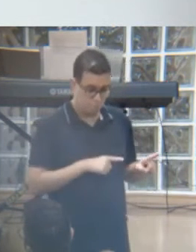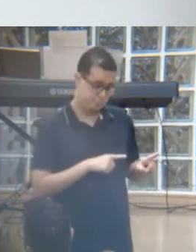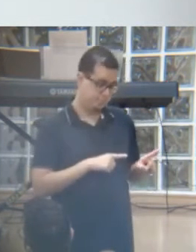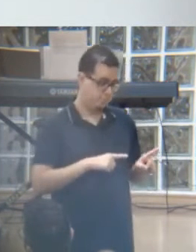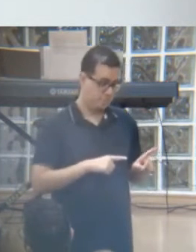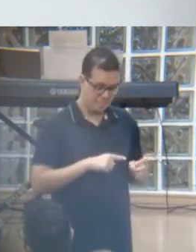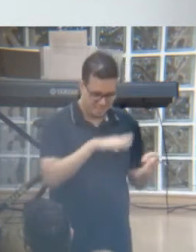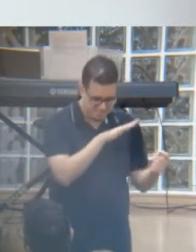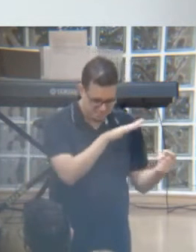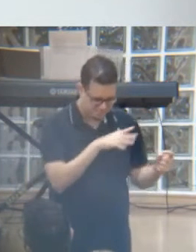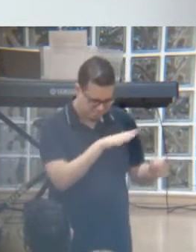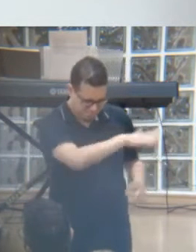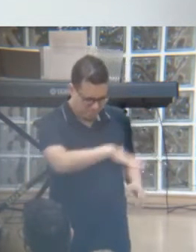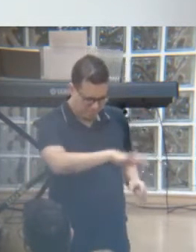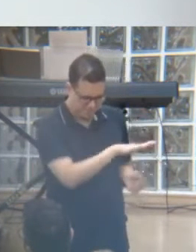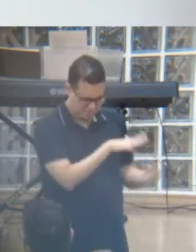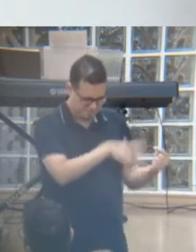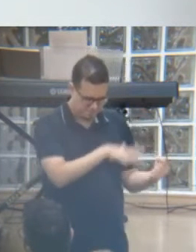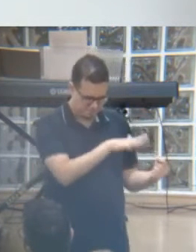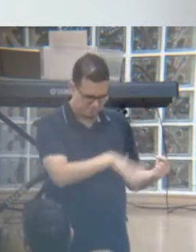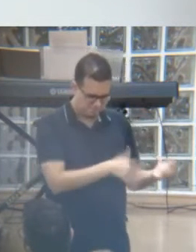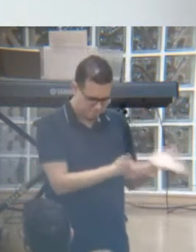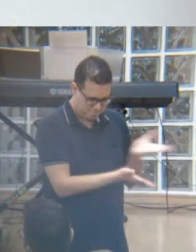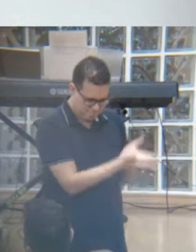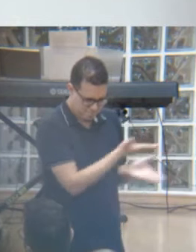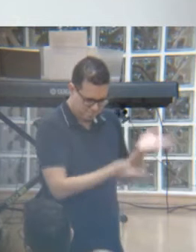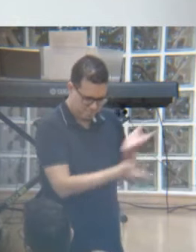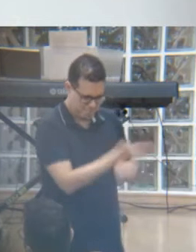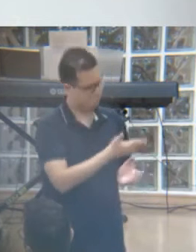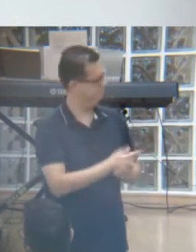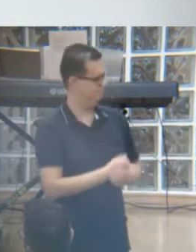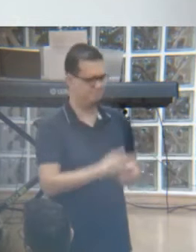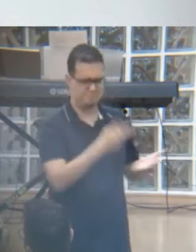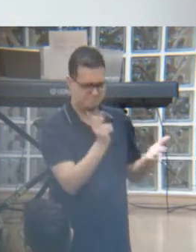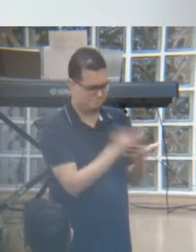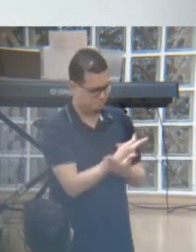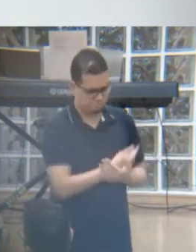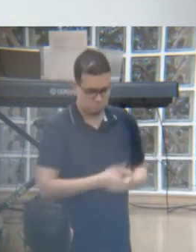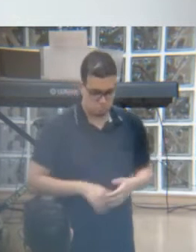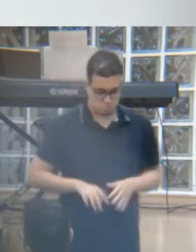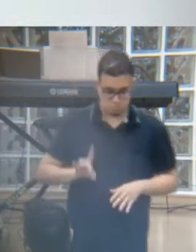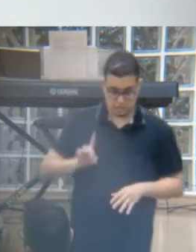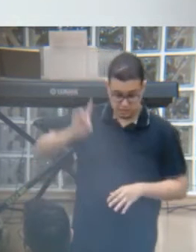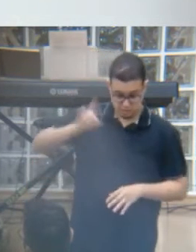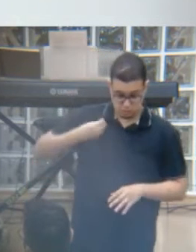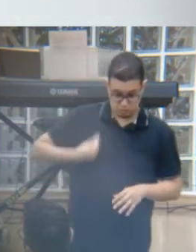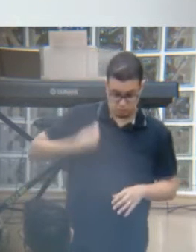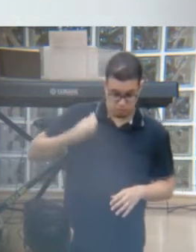estavam ali servindo. Meus amados irmãos, Deus